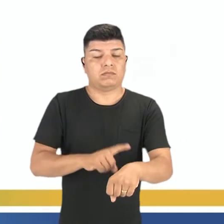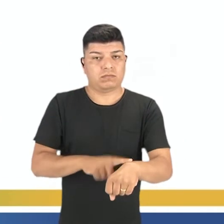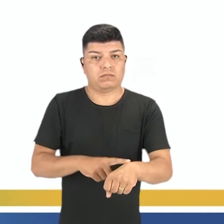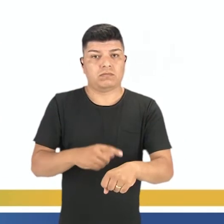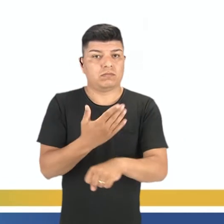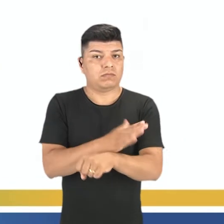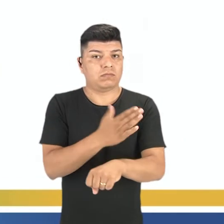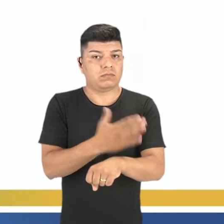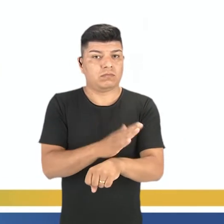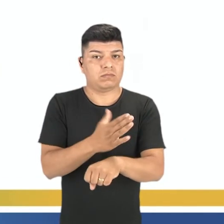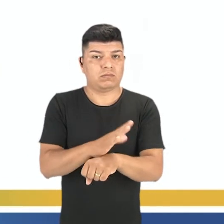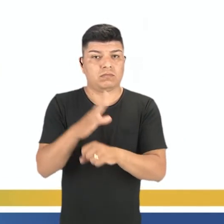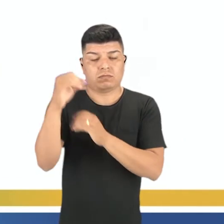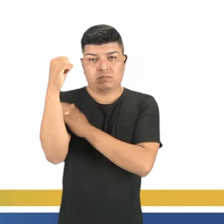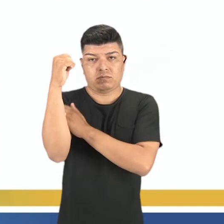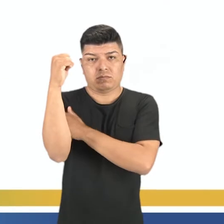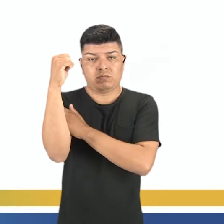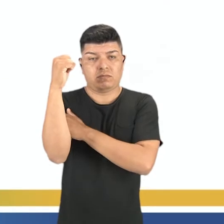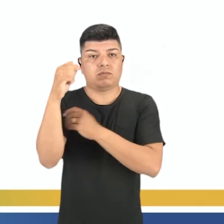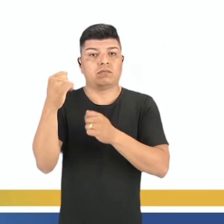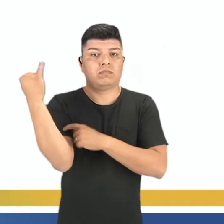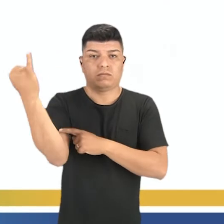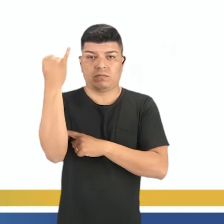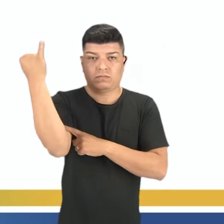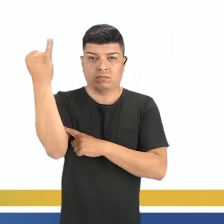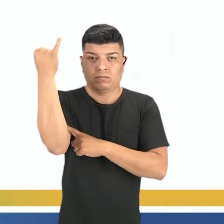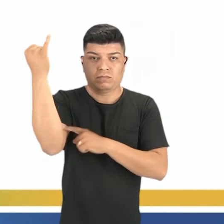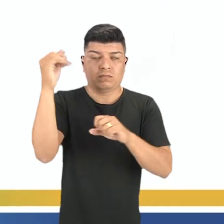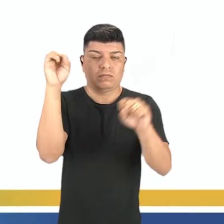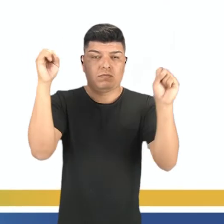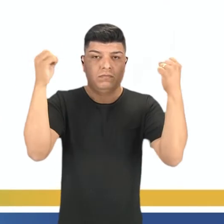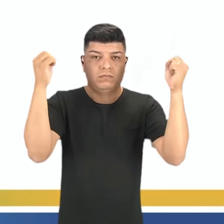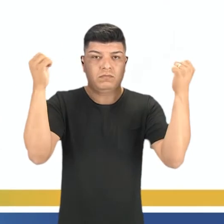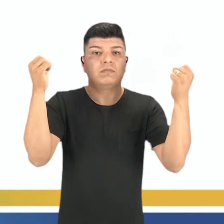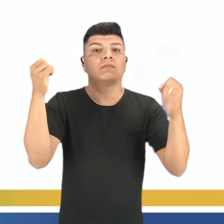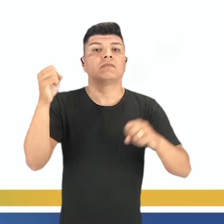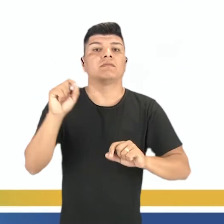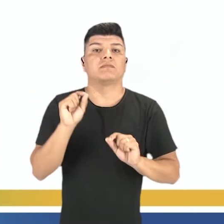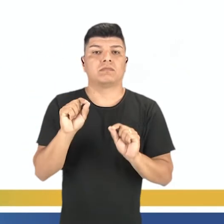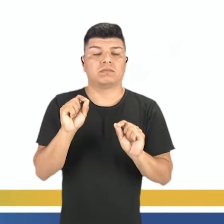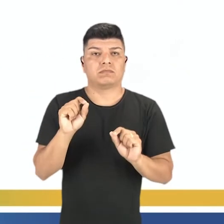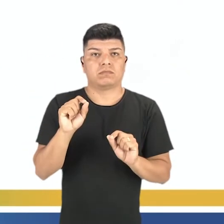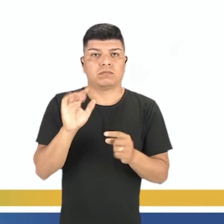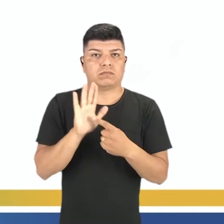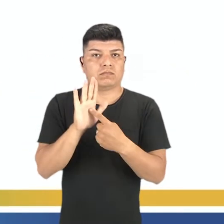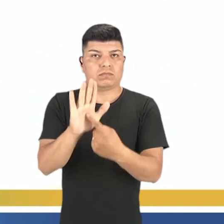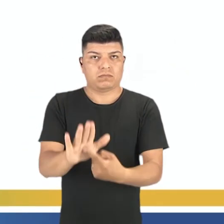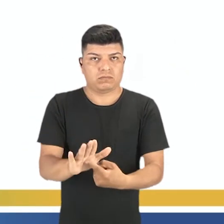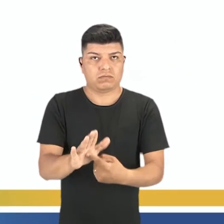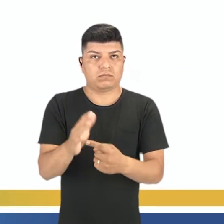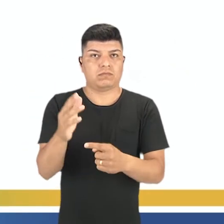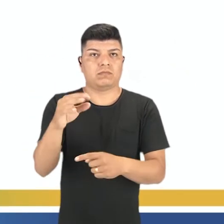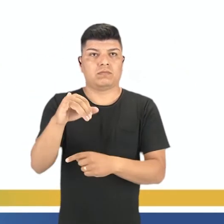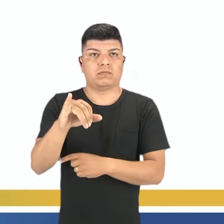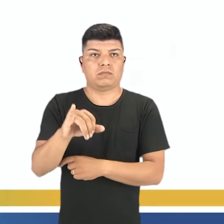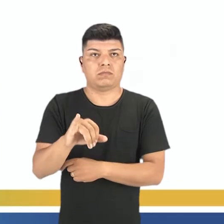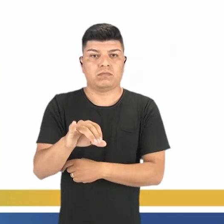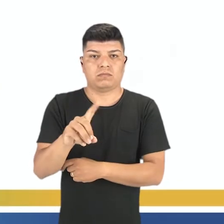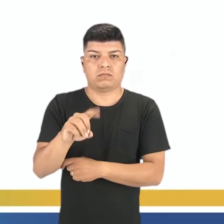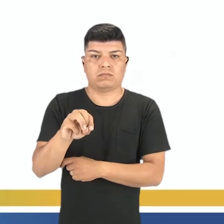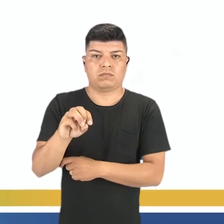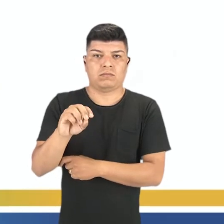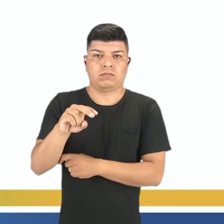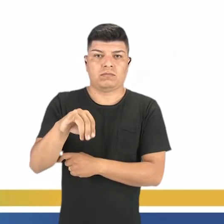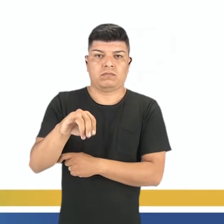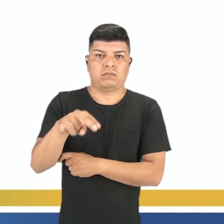força muscular é muito importante nas atividades de ginástica localizada, podendo se manifestar através da força dinâmica e da força